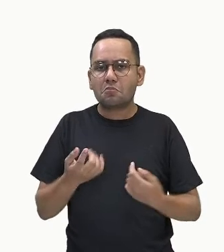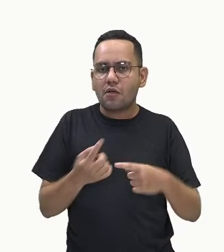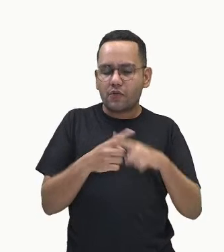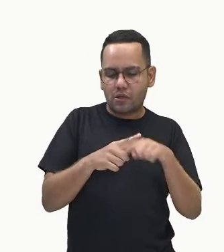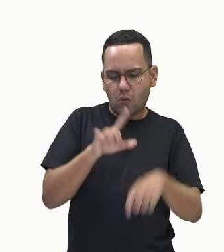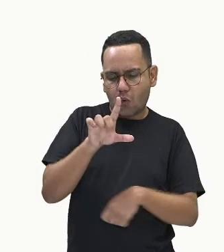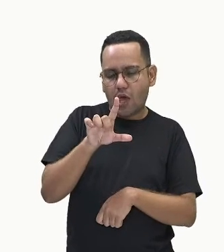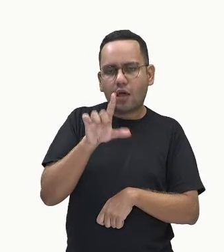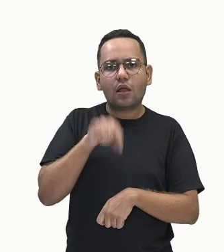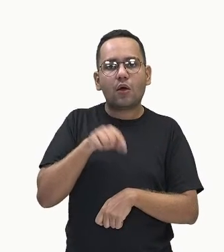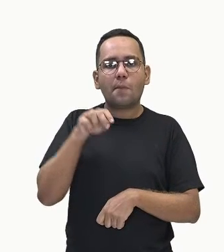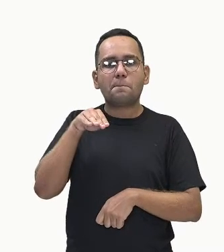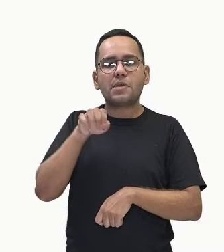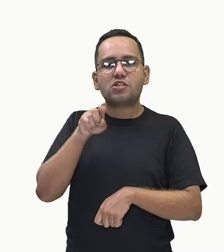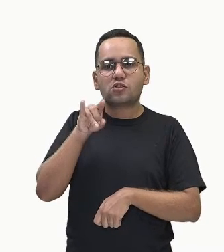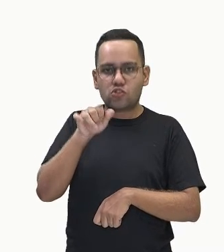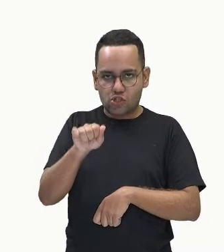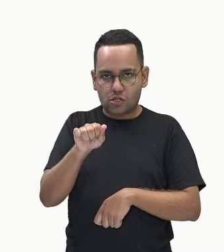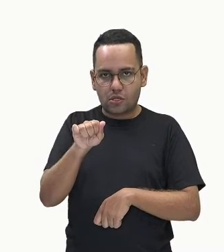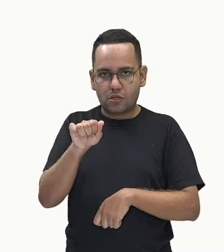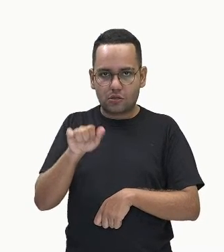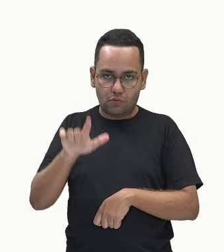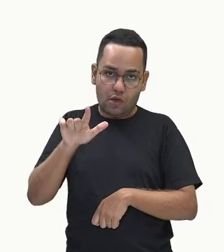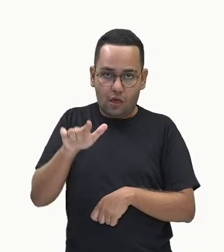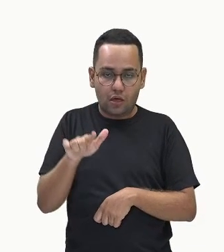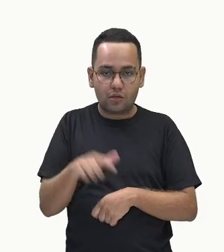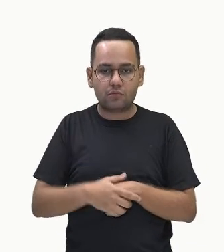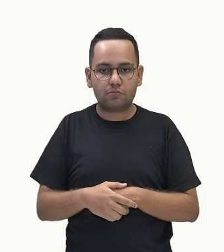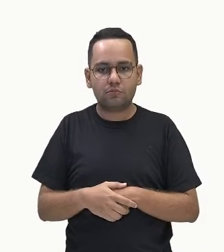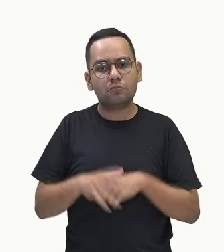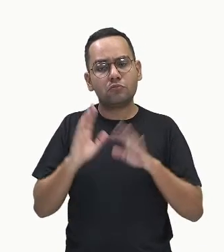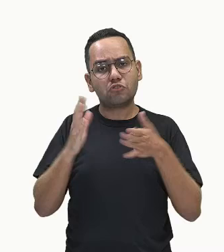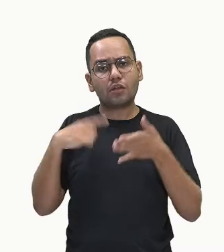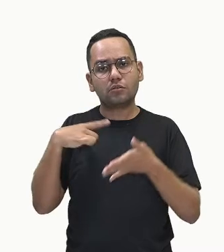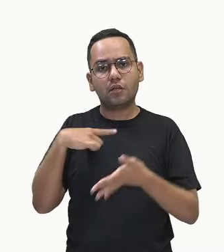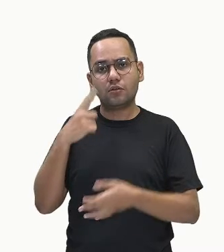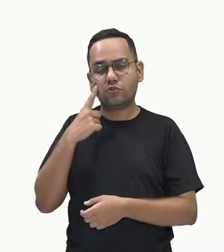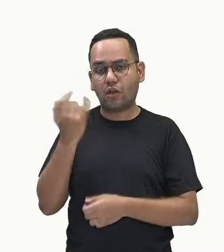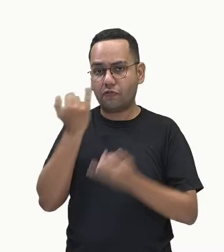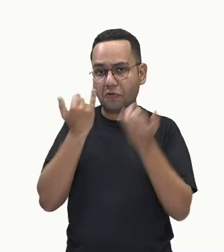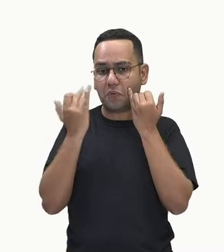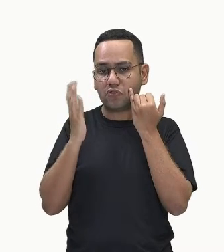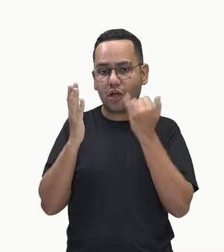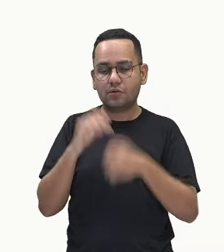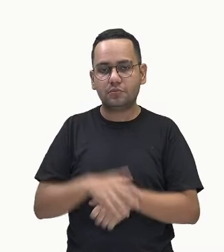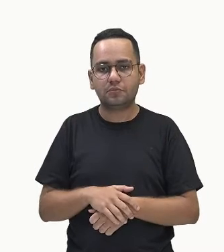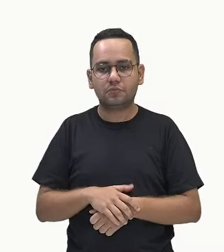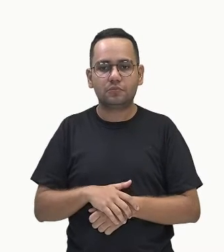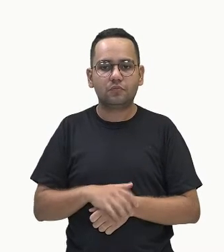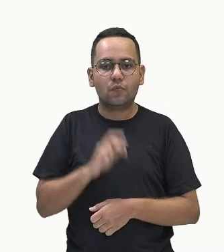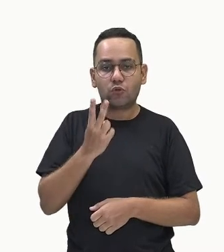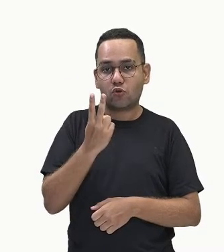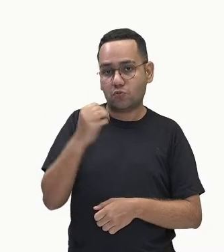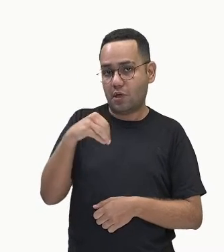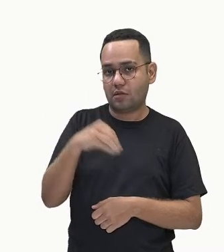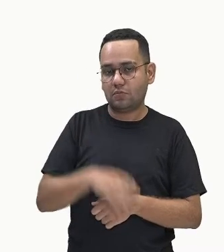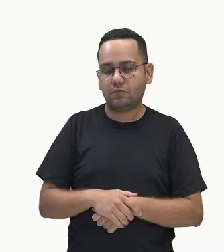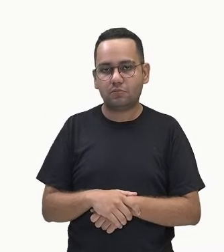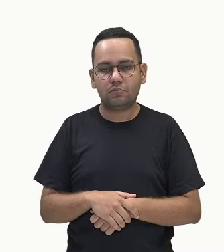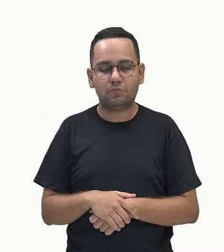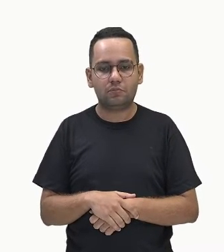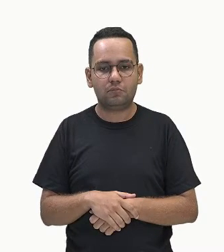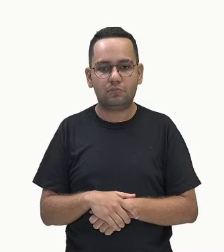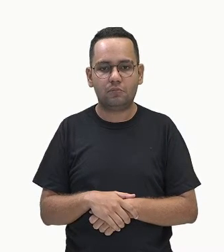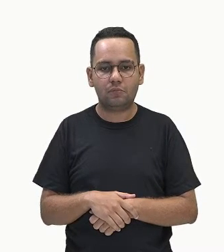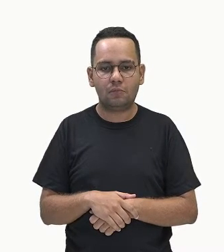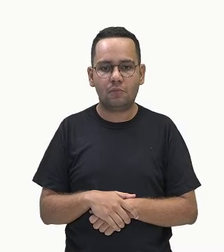é a medida do seu lado, nós já temos aqui, ó, a medida do lado é igual a 2 metros.